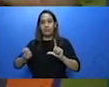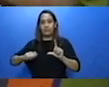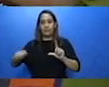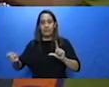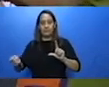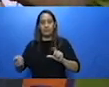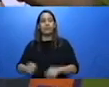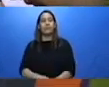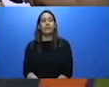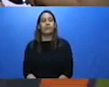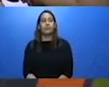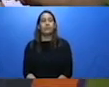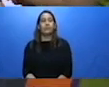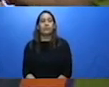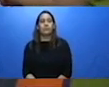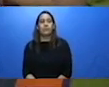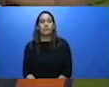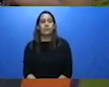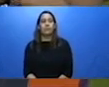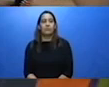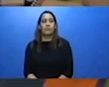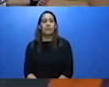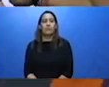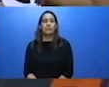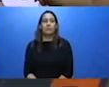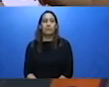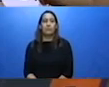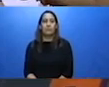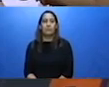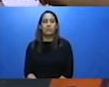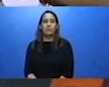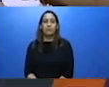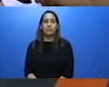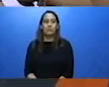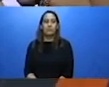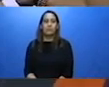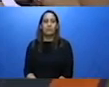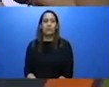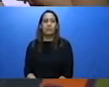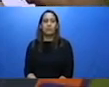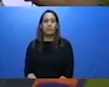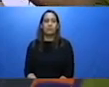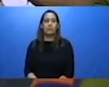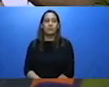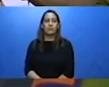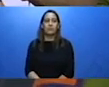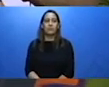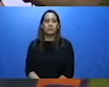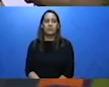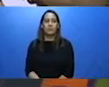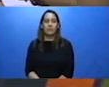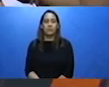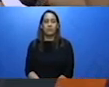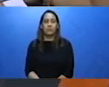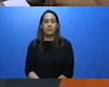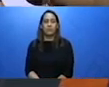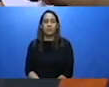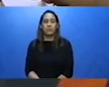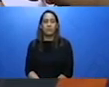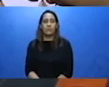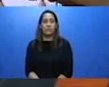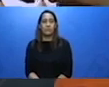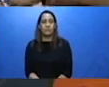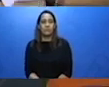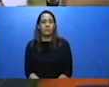já faz o A. Vai, volta, fechou. Sobe lá no teto e